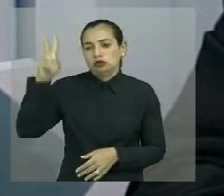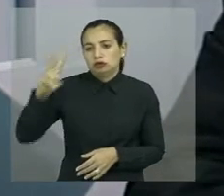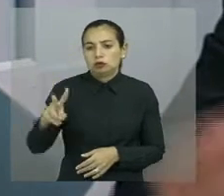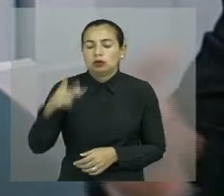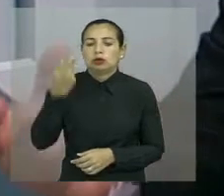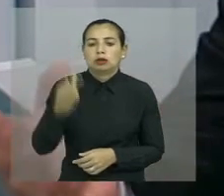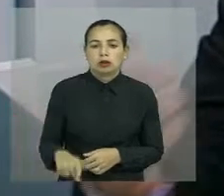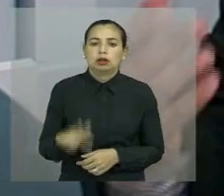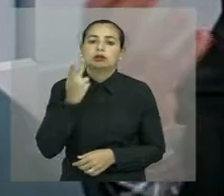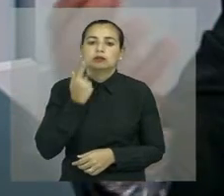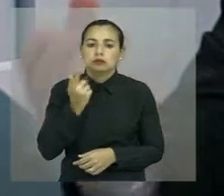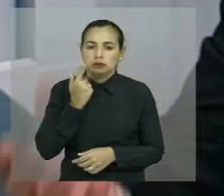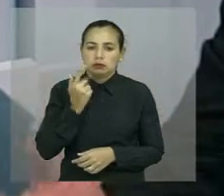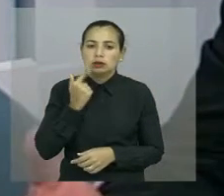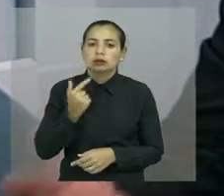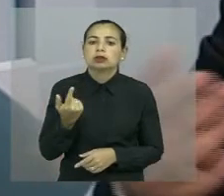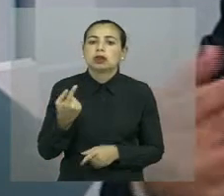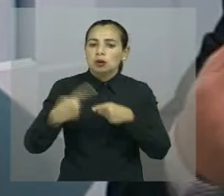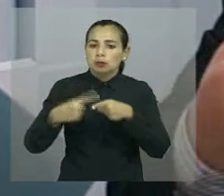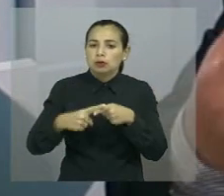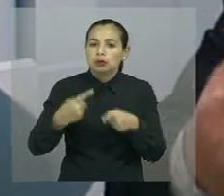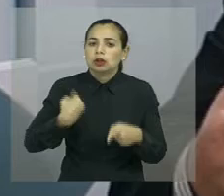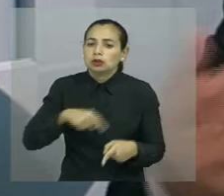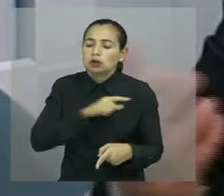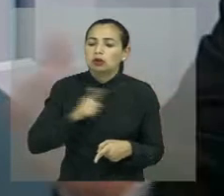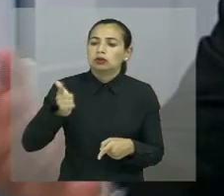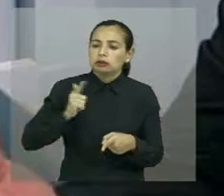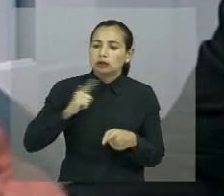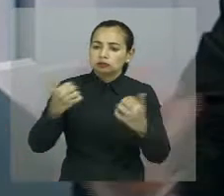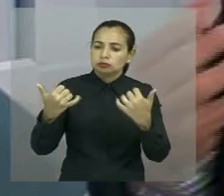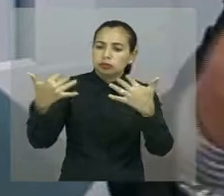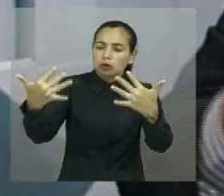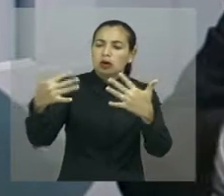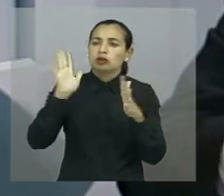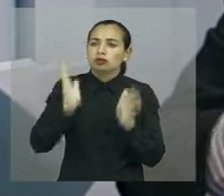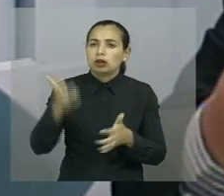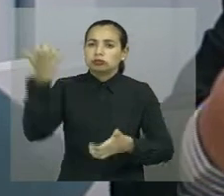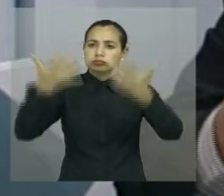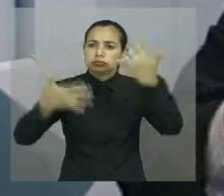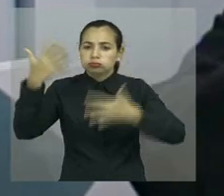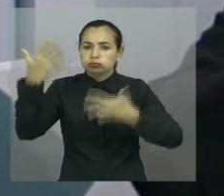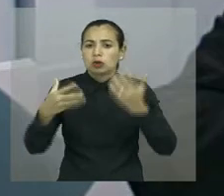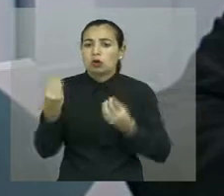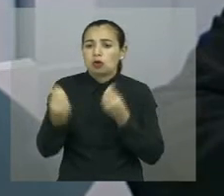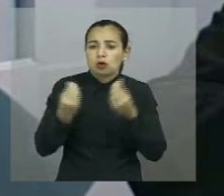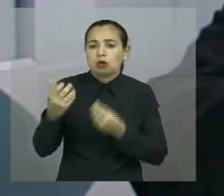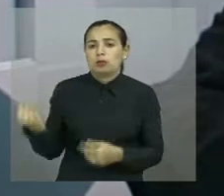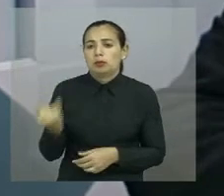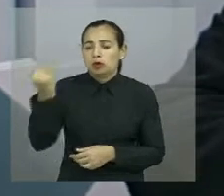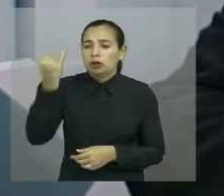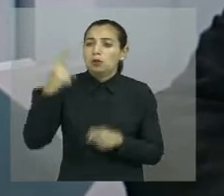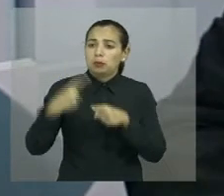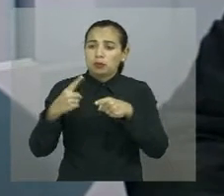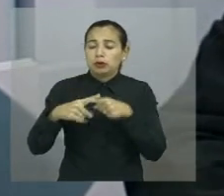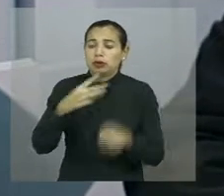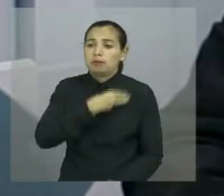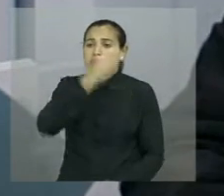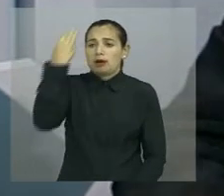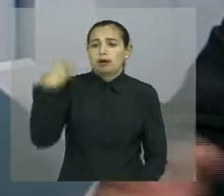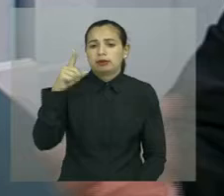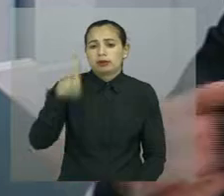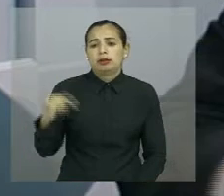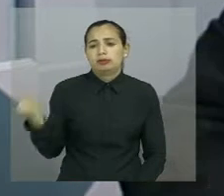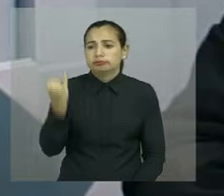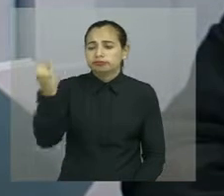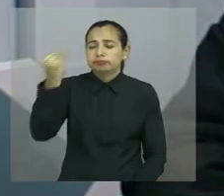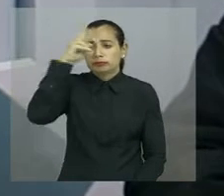de Fortaleza. Que aí, nós já estivemos aqui no plenário e falamos um pouco sobre isso, da questão da Caminhada com Maria, que é um aspecto histórico